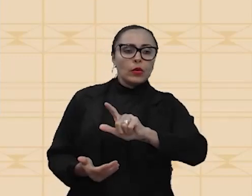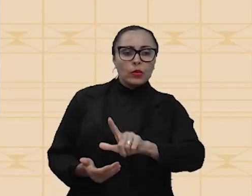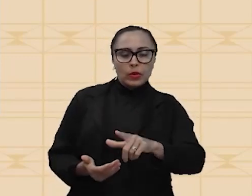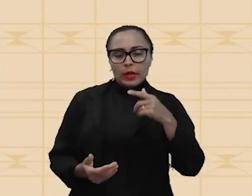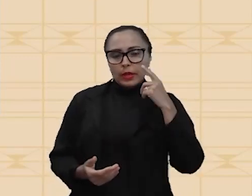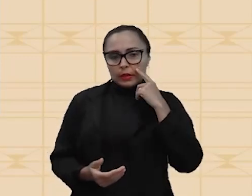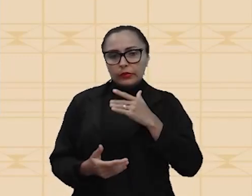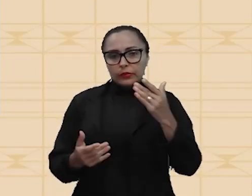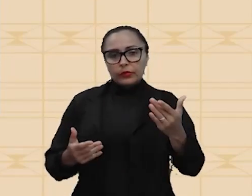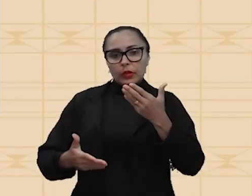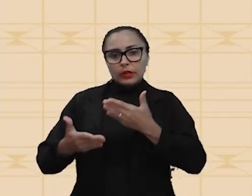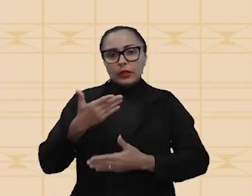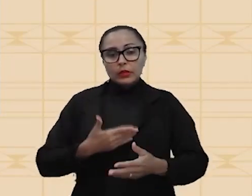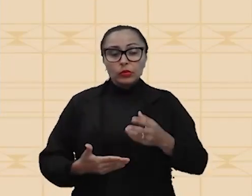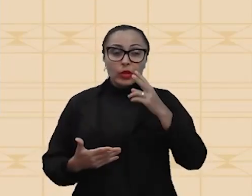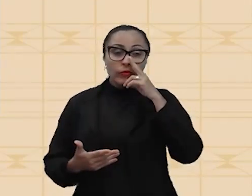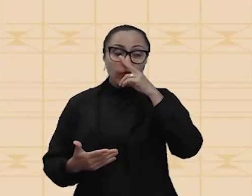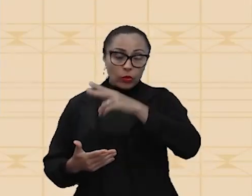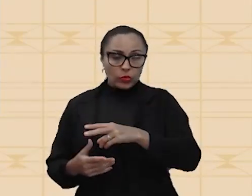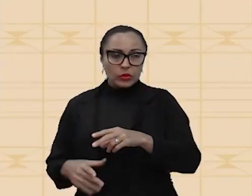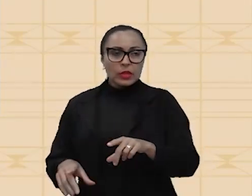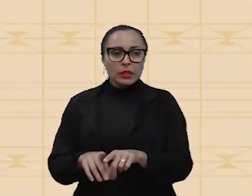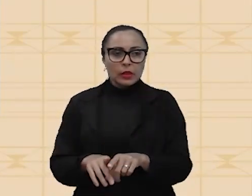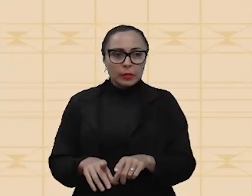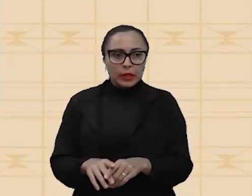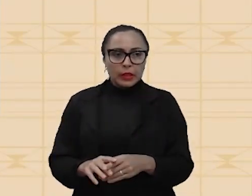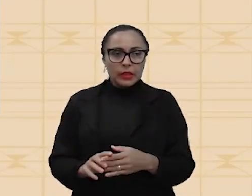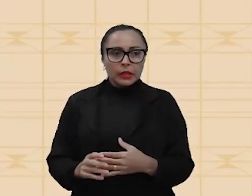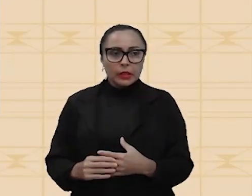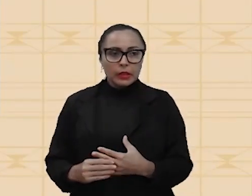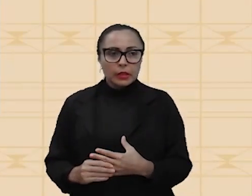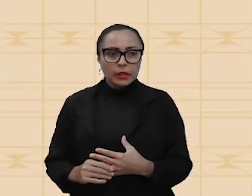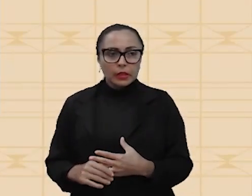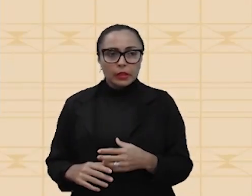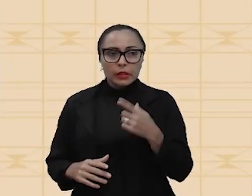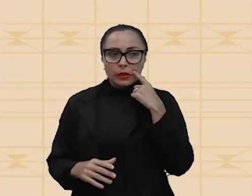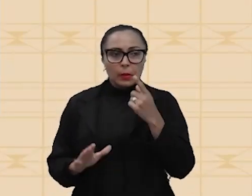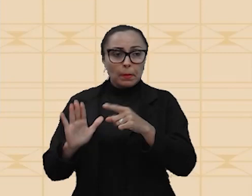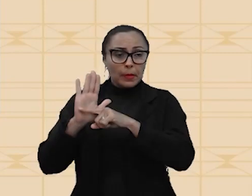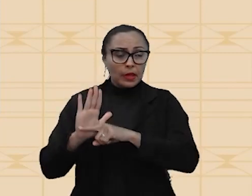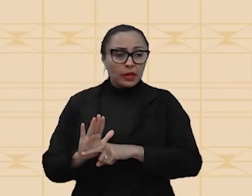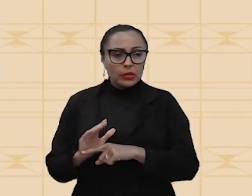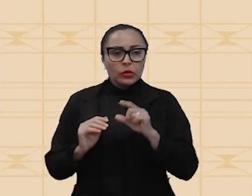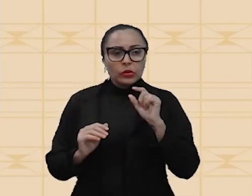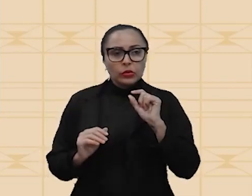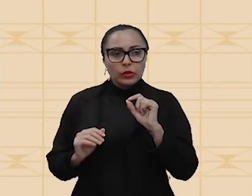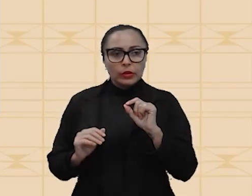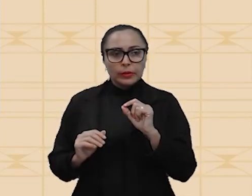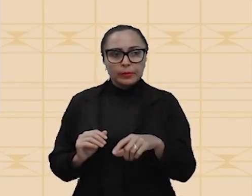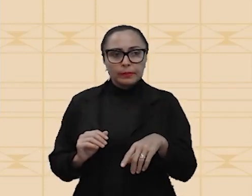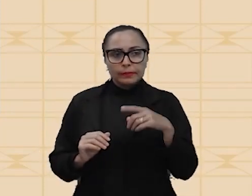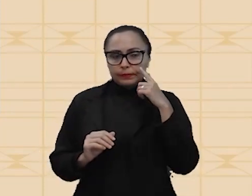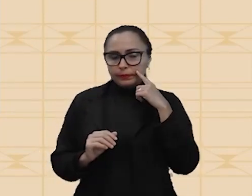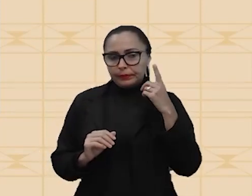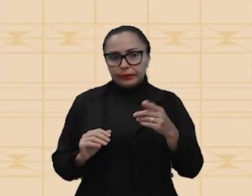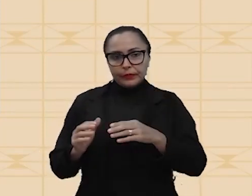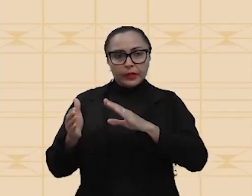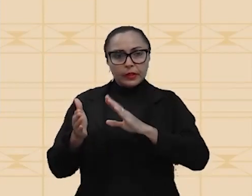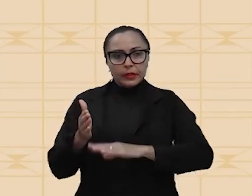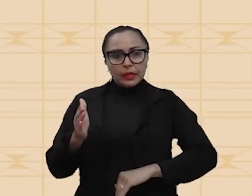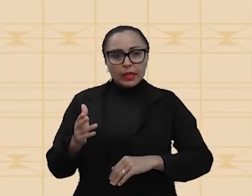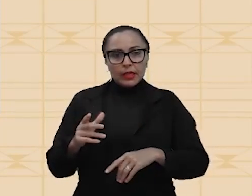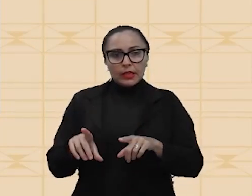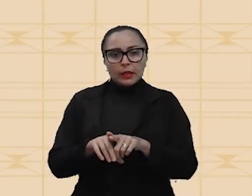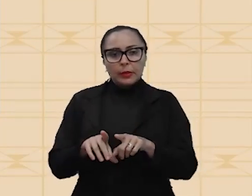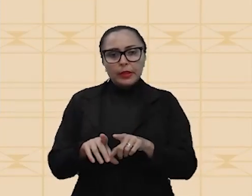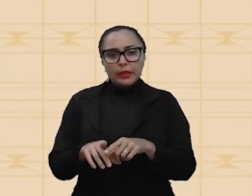força eletromotriz, aquela em 1,5, menos o quê? A DDP retirada pela resistência interna, o você ri,